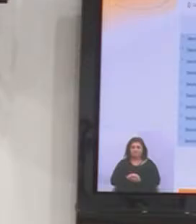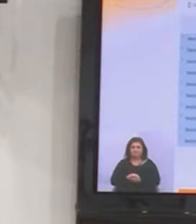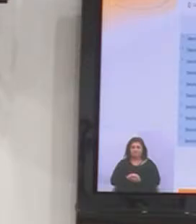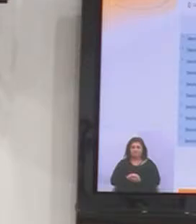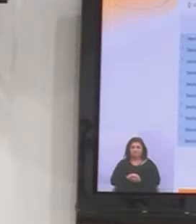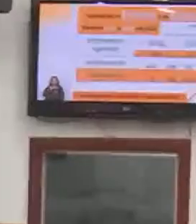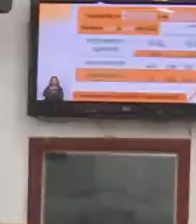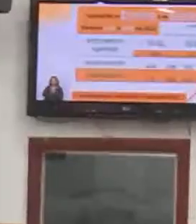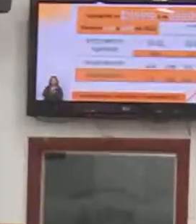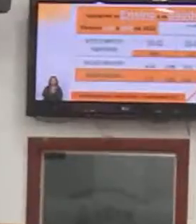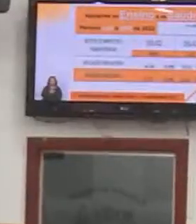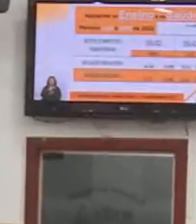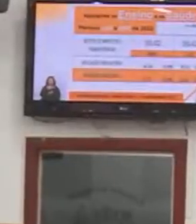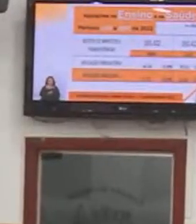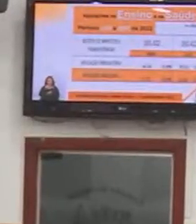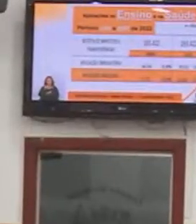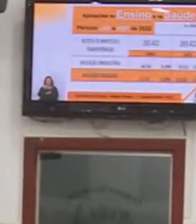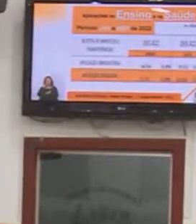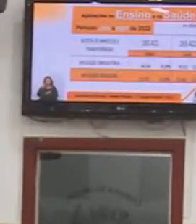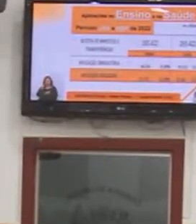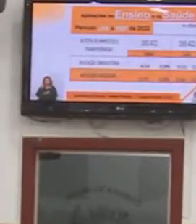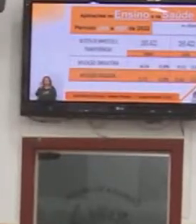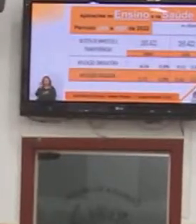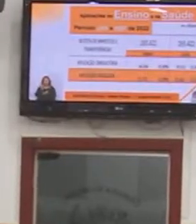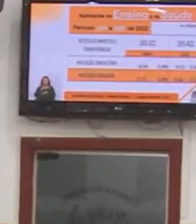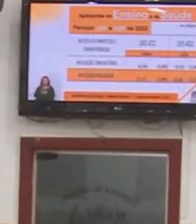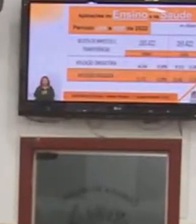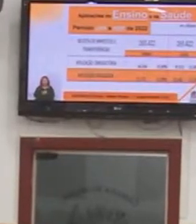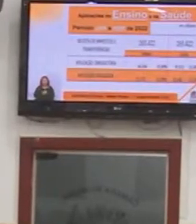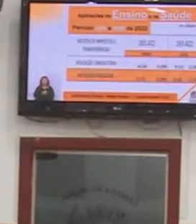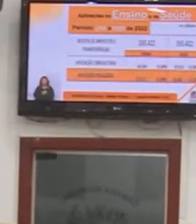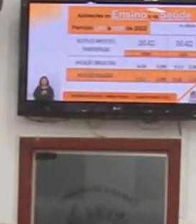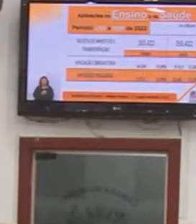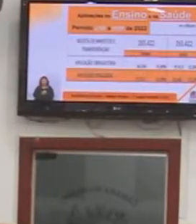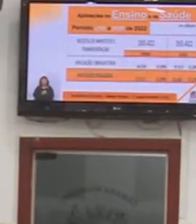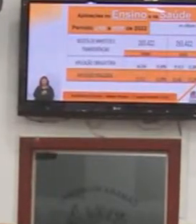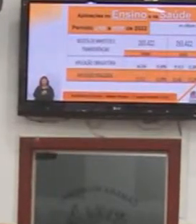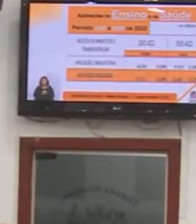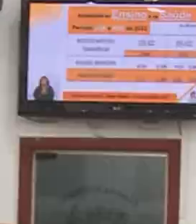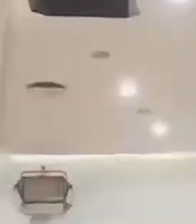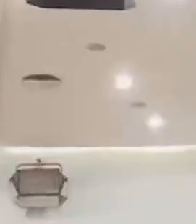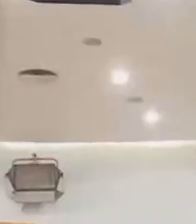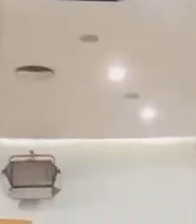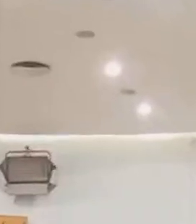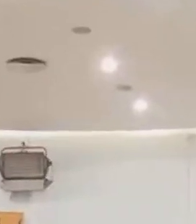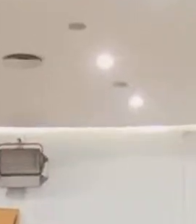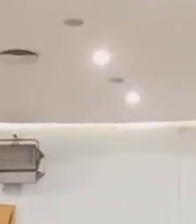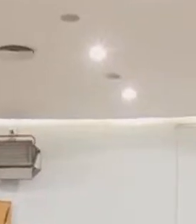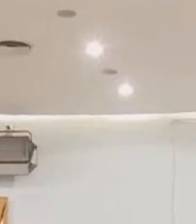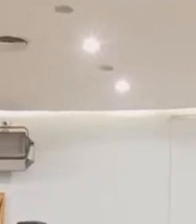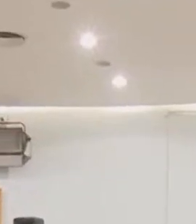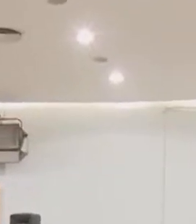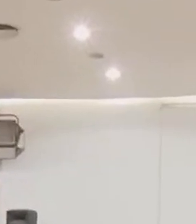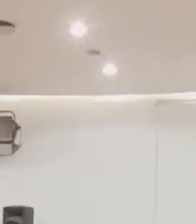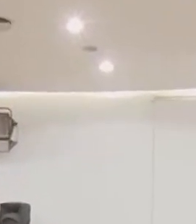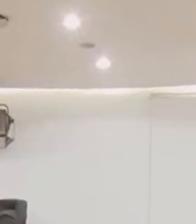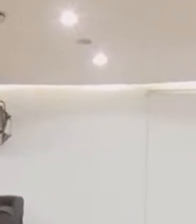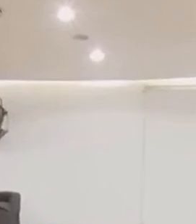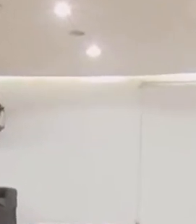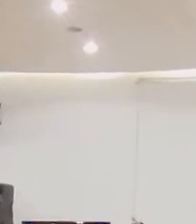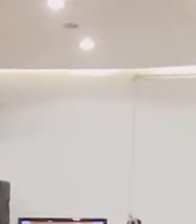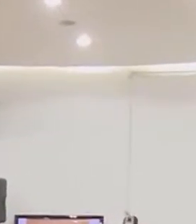dívida consolidada e os números gerais referentes a receitas, despesas, fontes de arrecadação